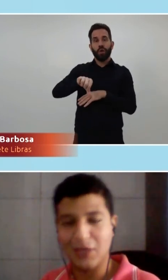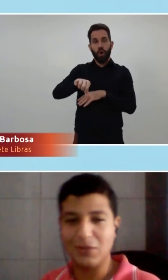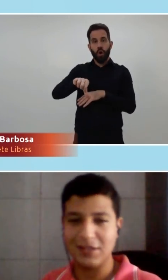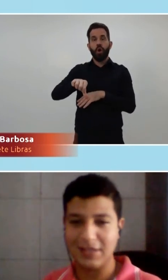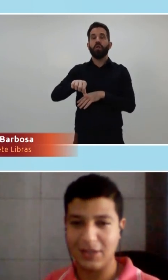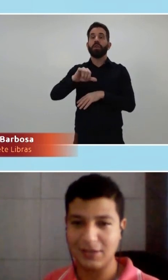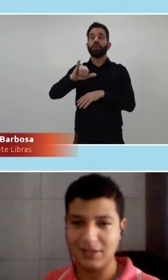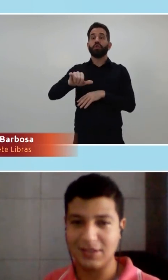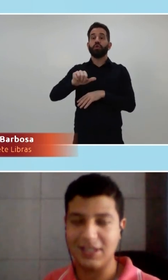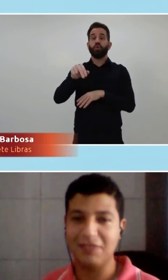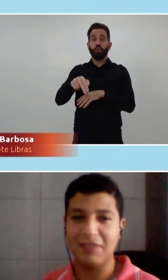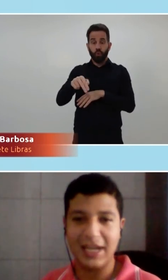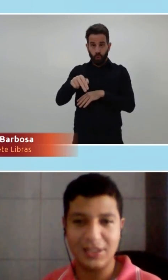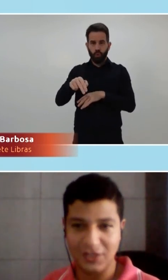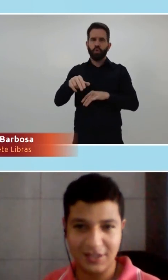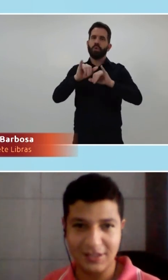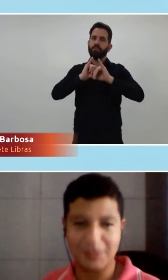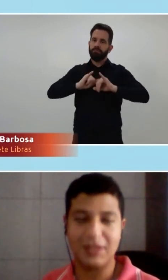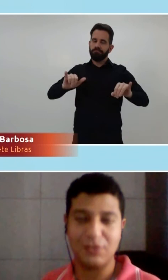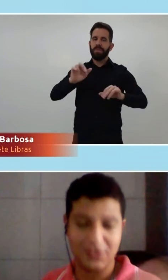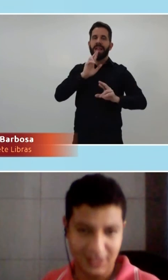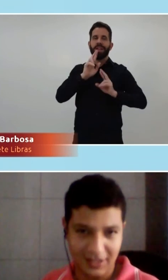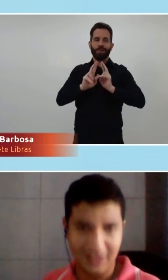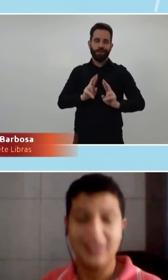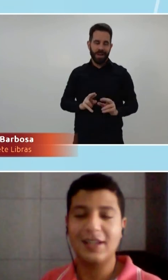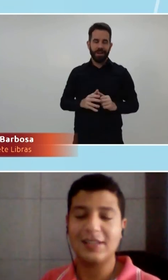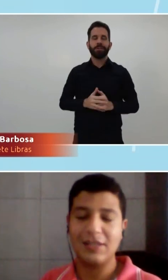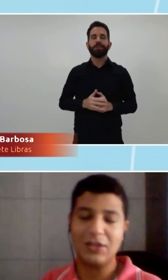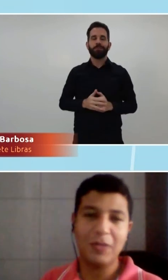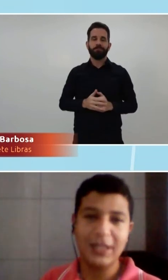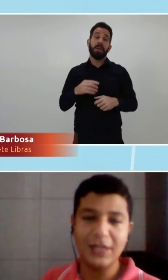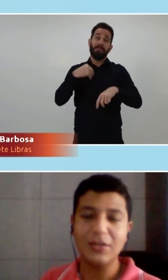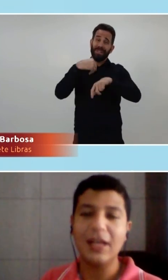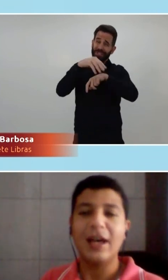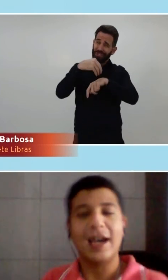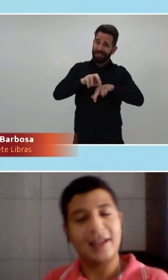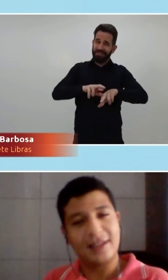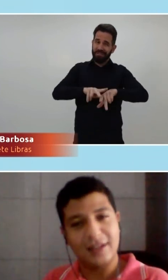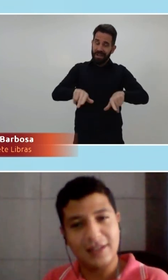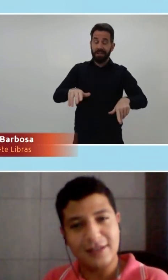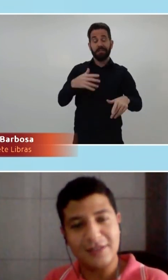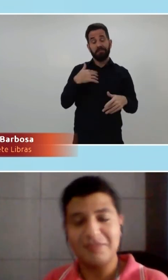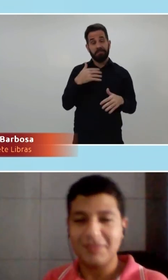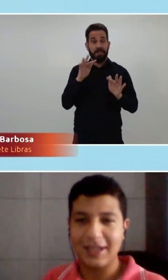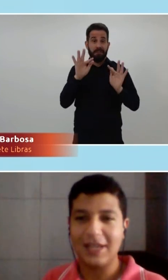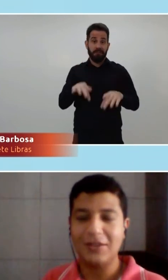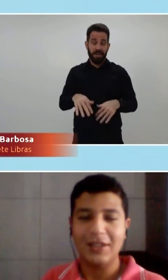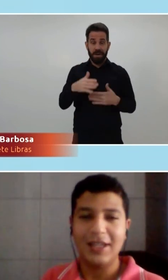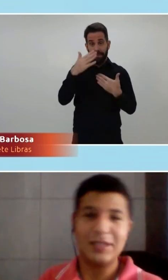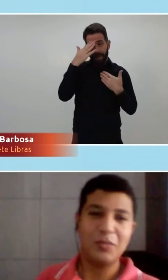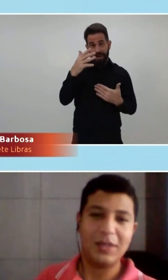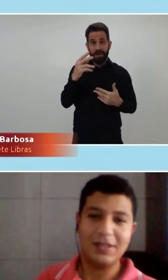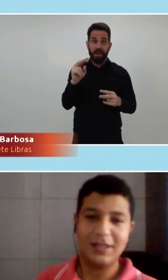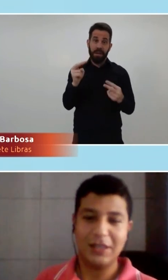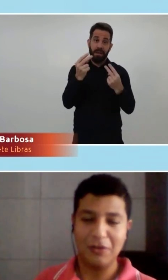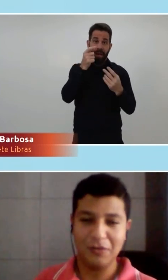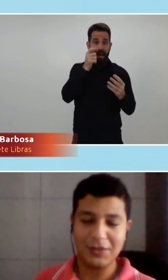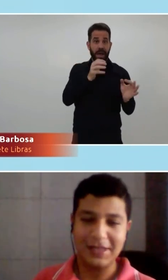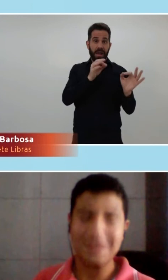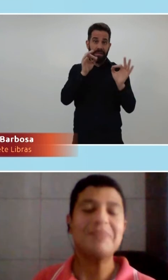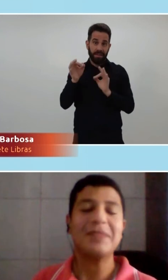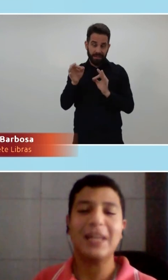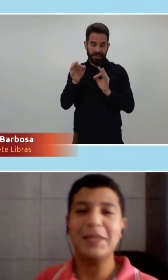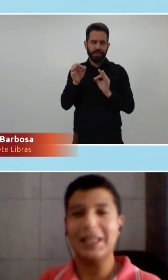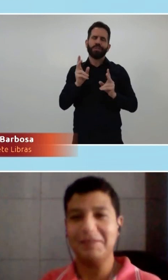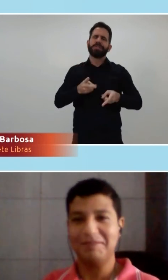assim eu encerro essas várias dicas para você que está nos acompanhando, agradecendo a atenção e, é claro, é sempre um prazer estar aqui com